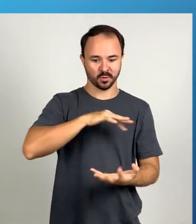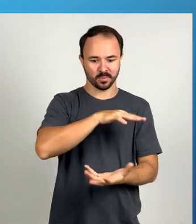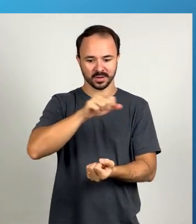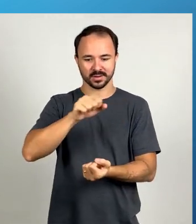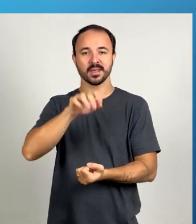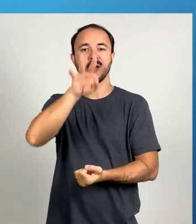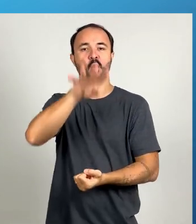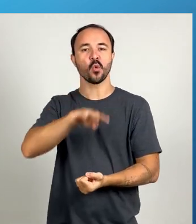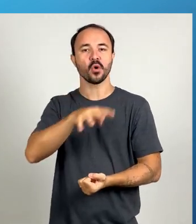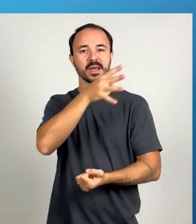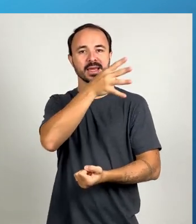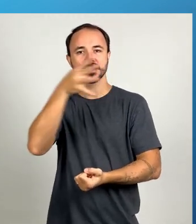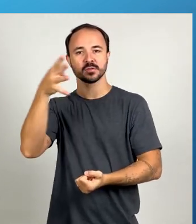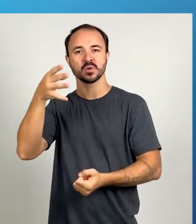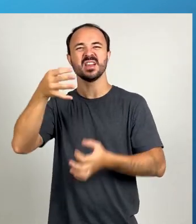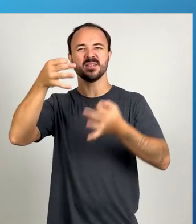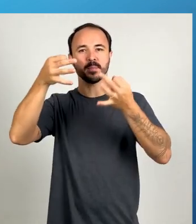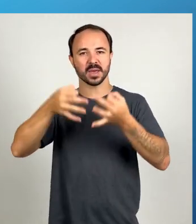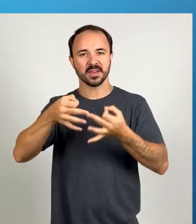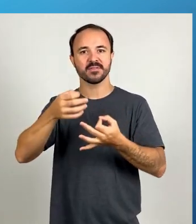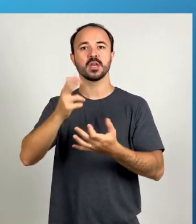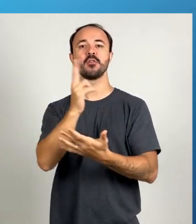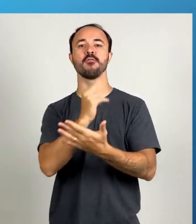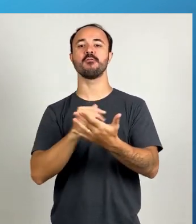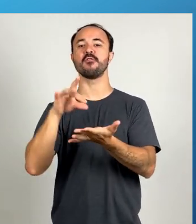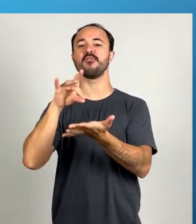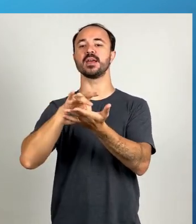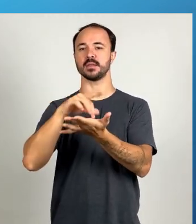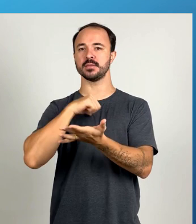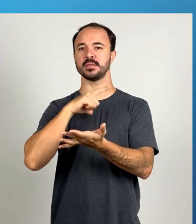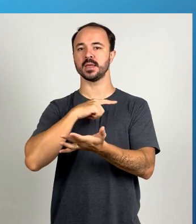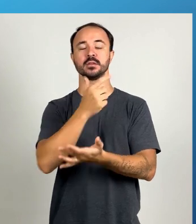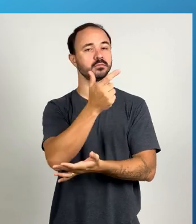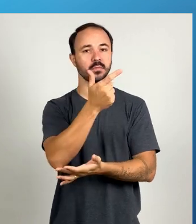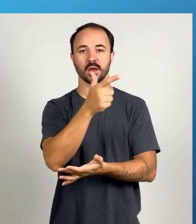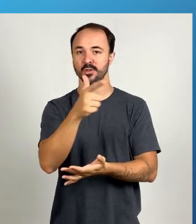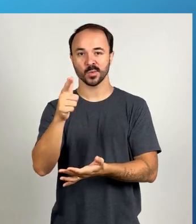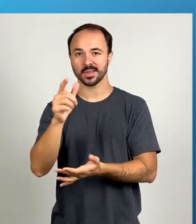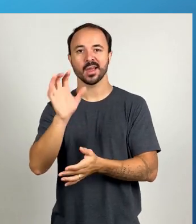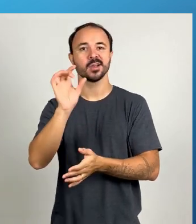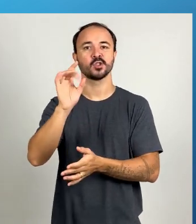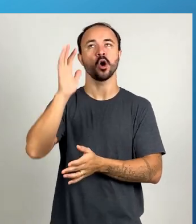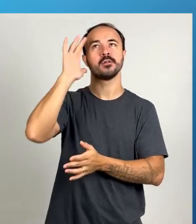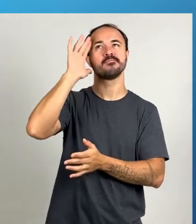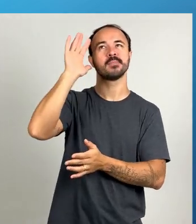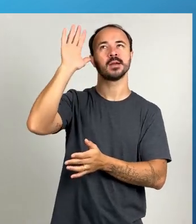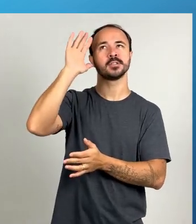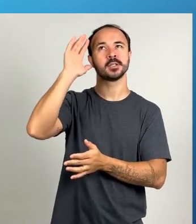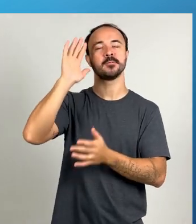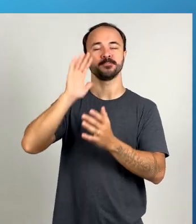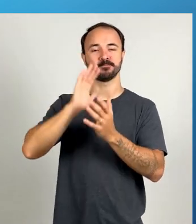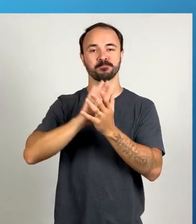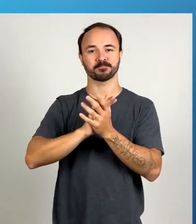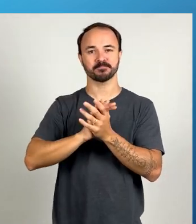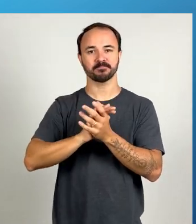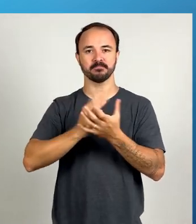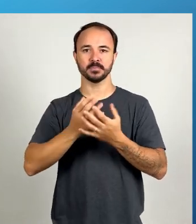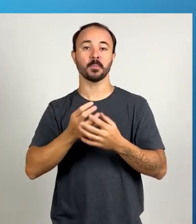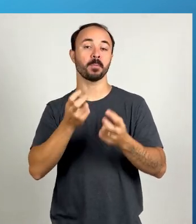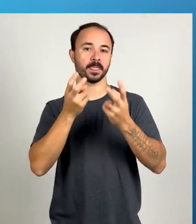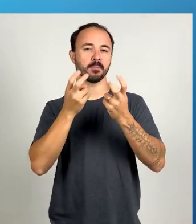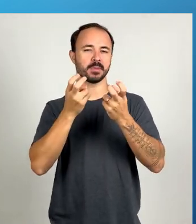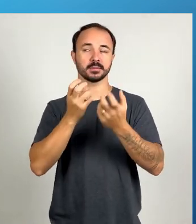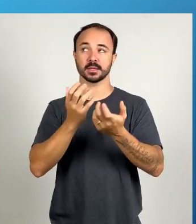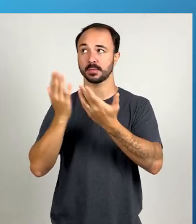Terra. A gente sabe o lugar delas porque fizemos matematicamente a metrificação. Então observa aqui